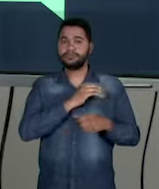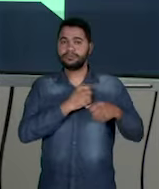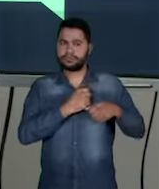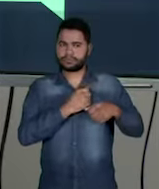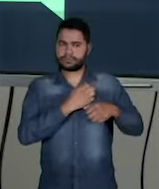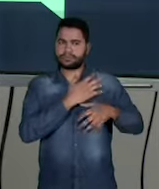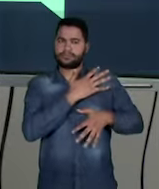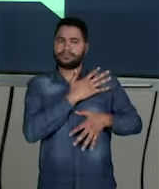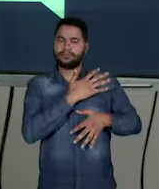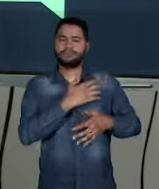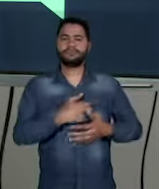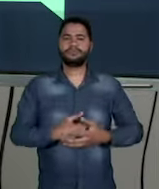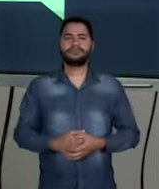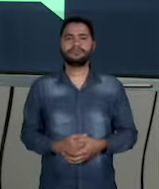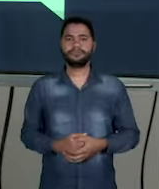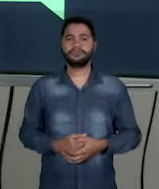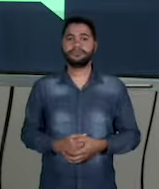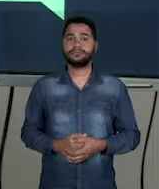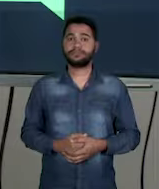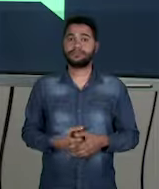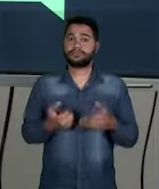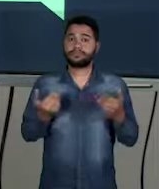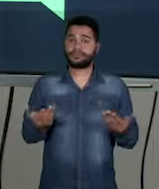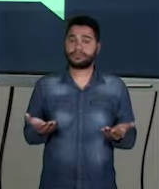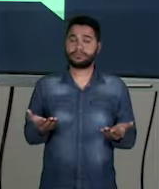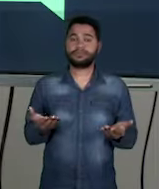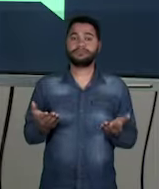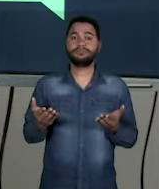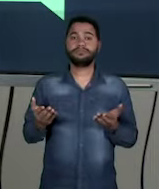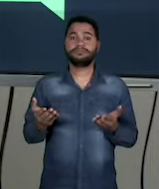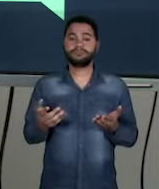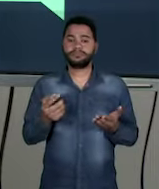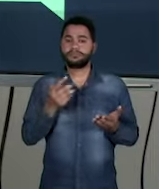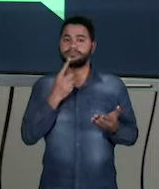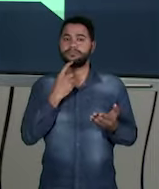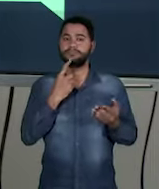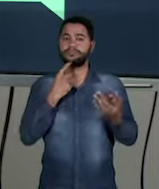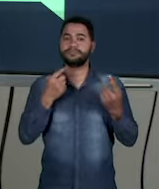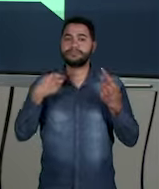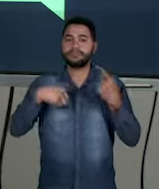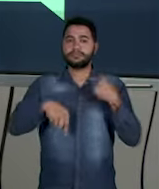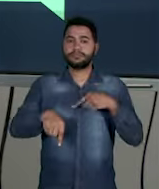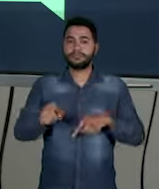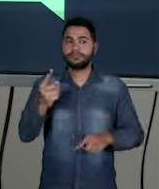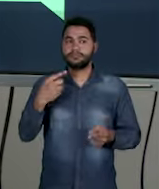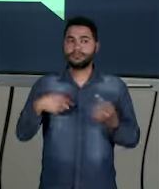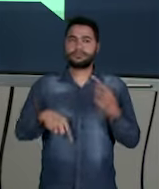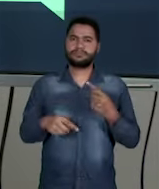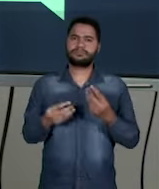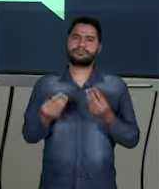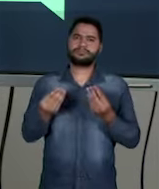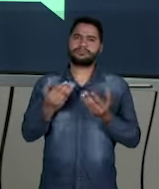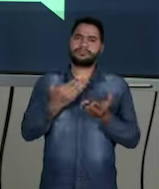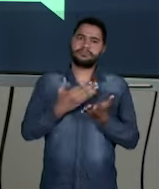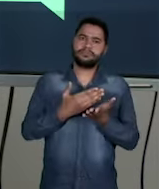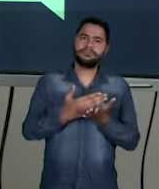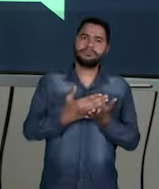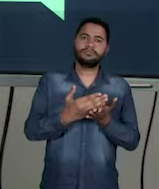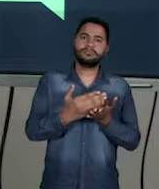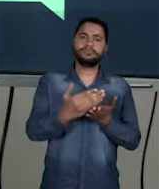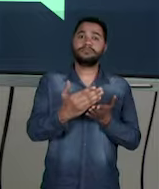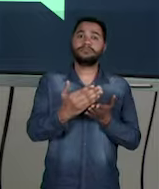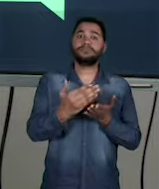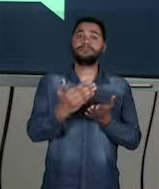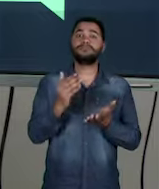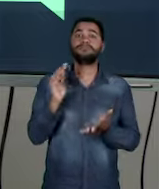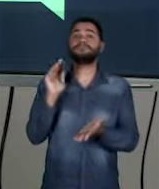cardiovascular. Bom, qual que é o caminho que o sangue percorre, então? De onde ele sai? Por onde